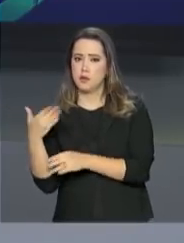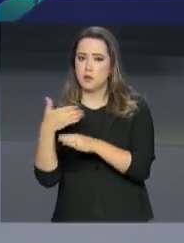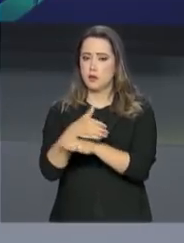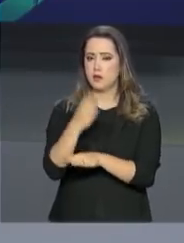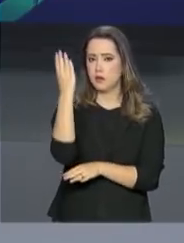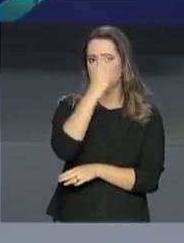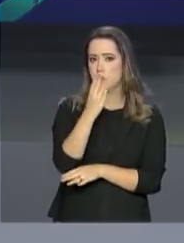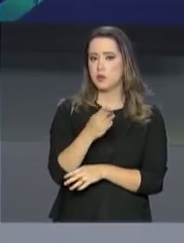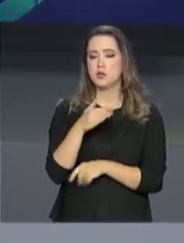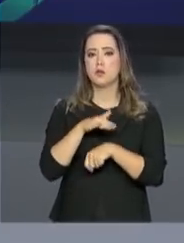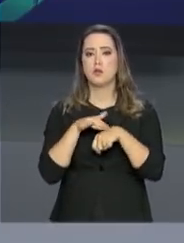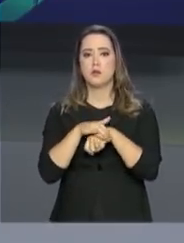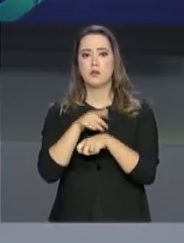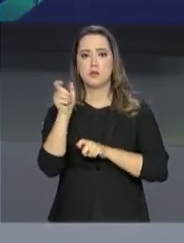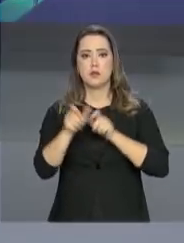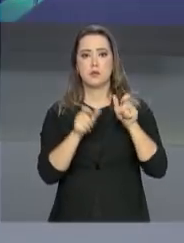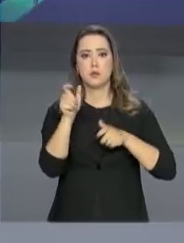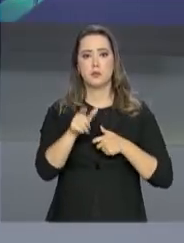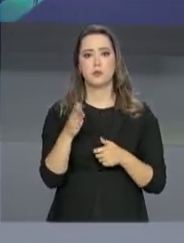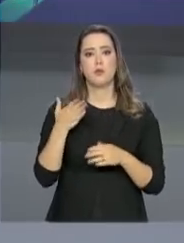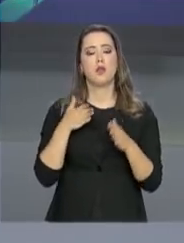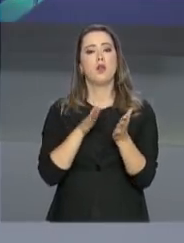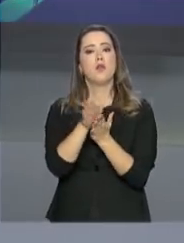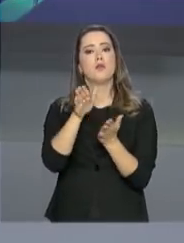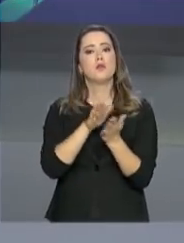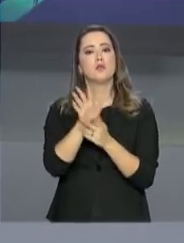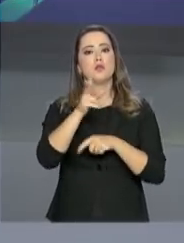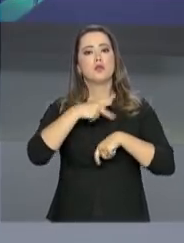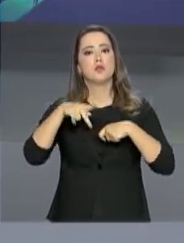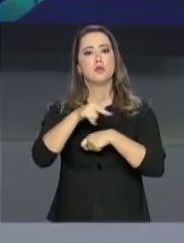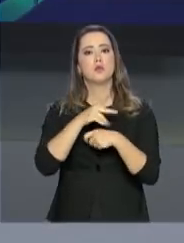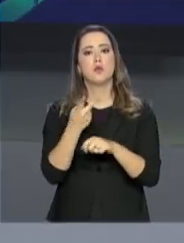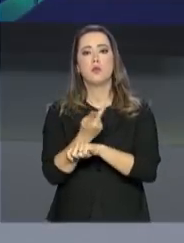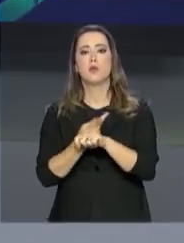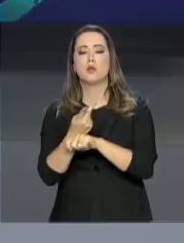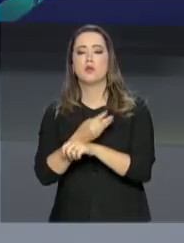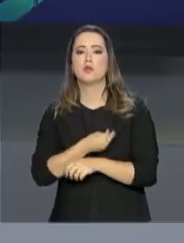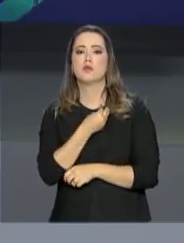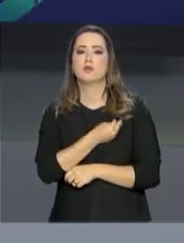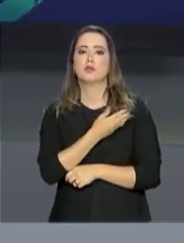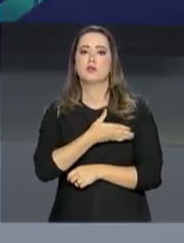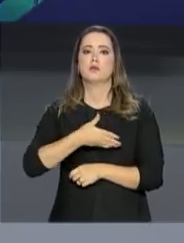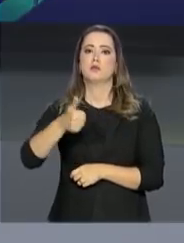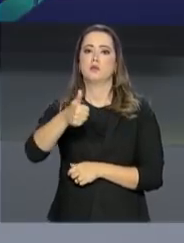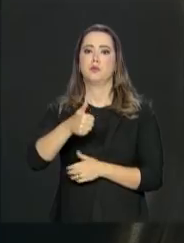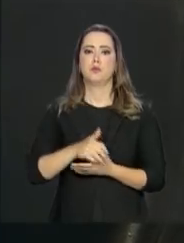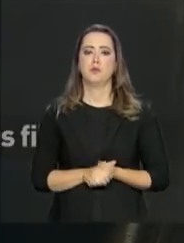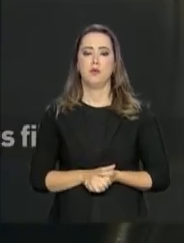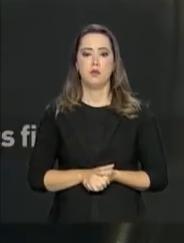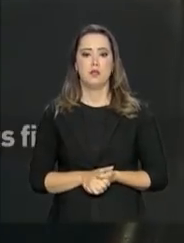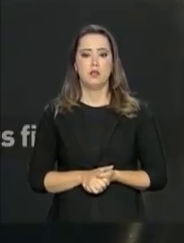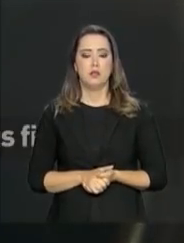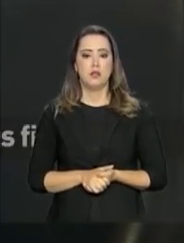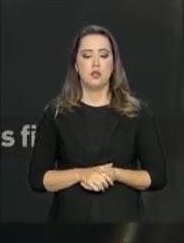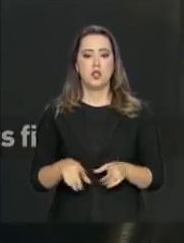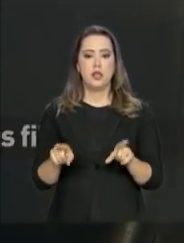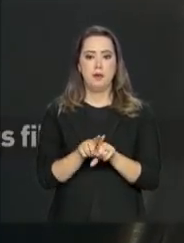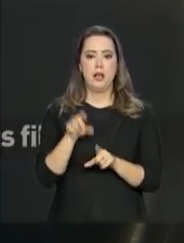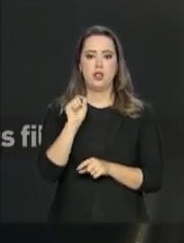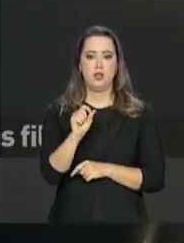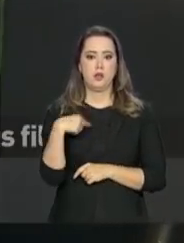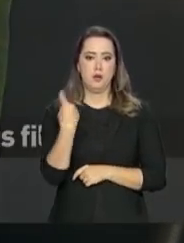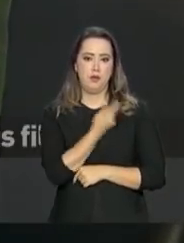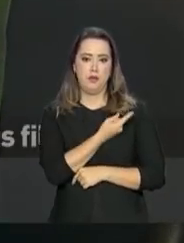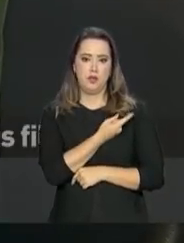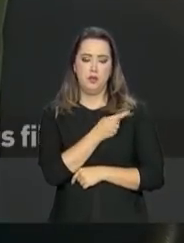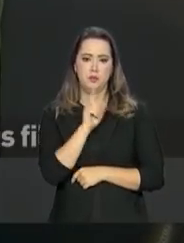conversou com algumas dessas pessoas que fugiram do país de origem em busca de uma vida melhor o aborto nem aí para minha família